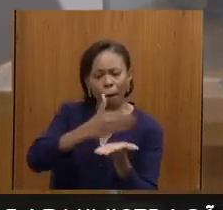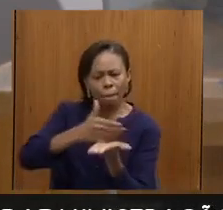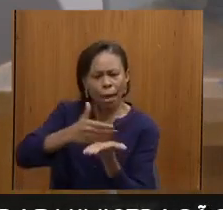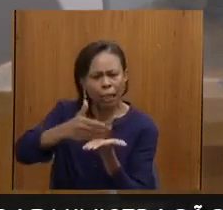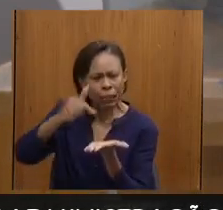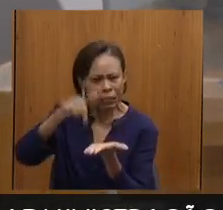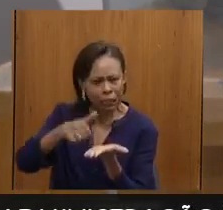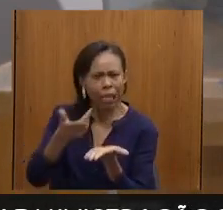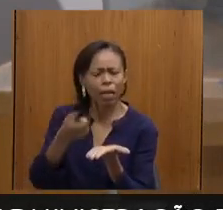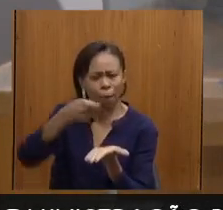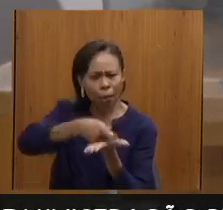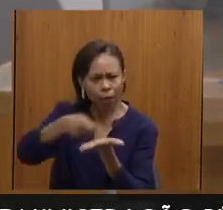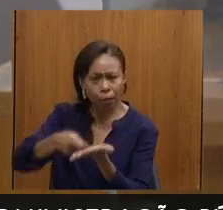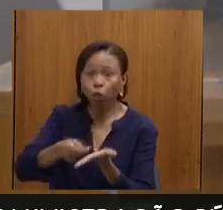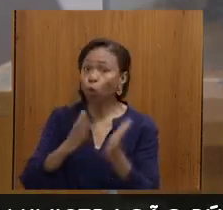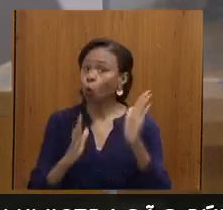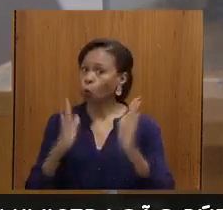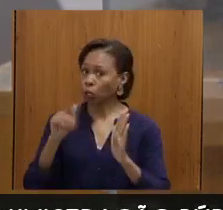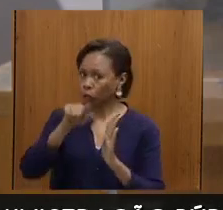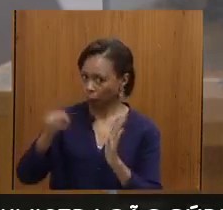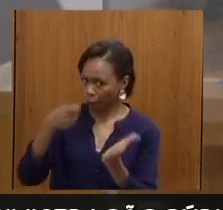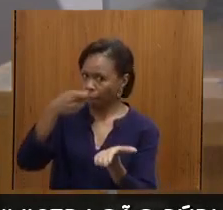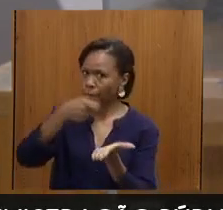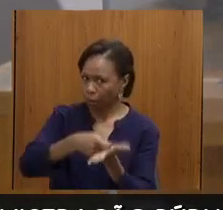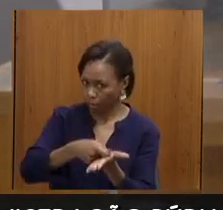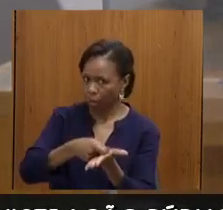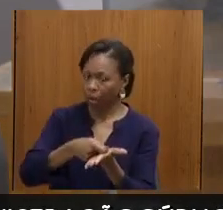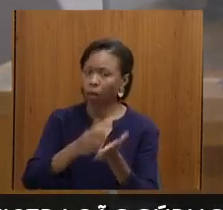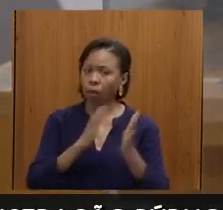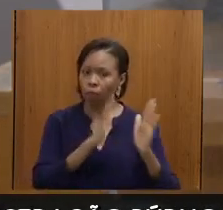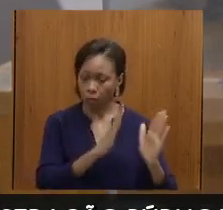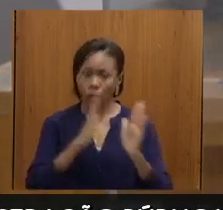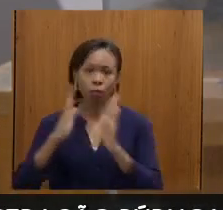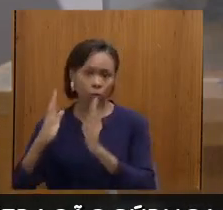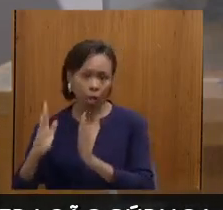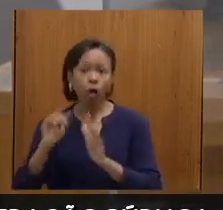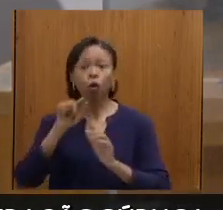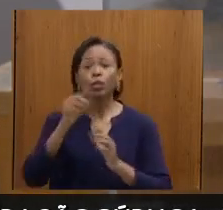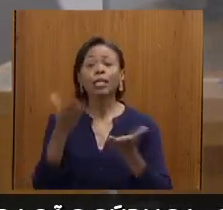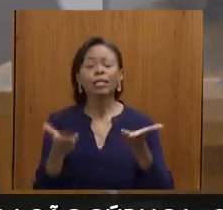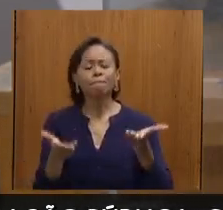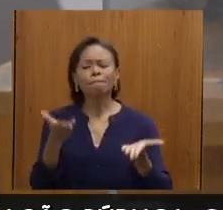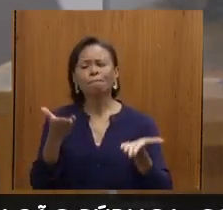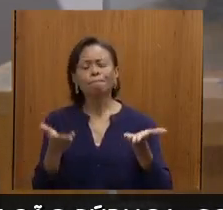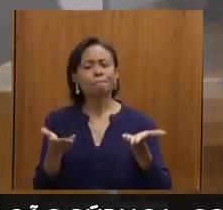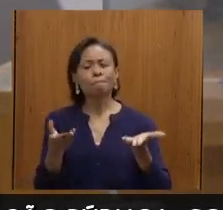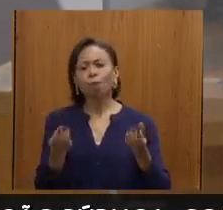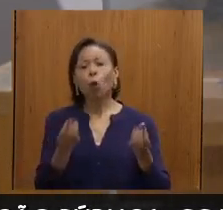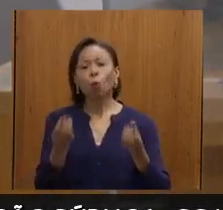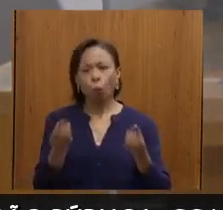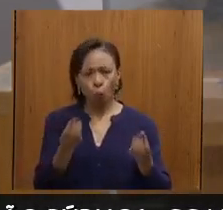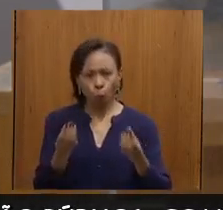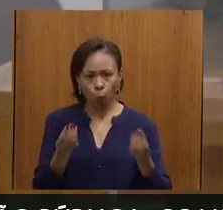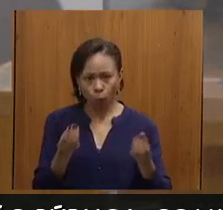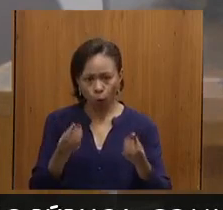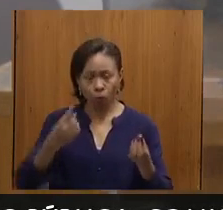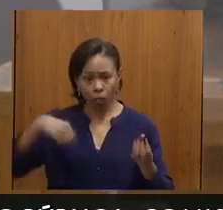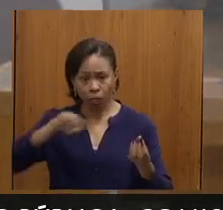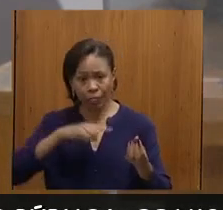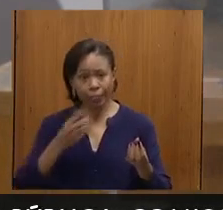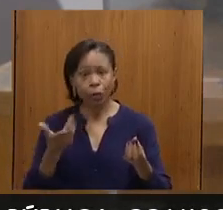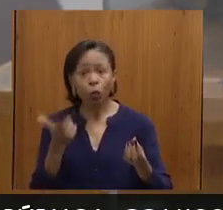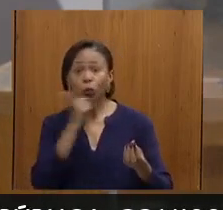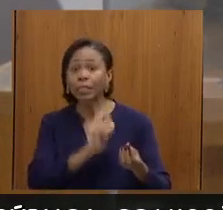demorarão para pagar e quitar essa dívida conosco. Ok, o que vocês vão colocar na balança aqui para que a gente consiga